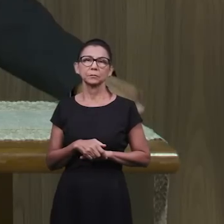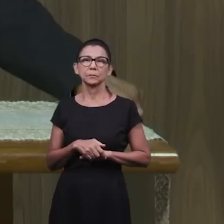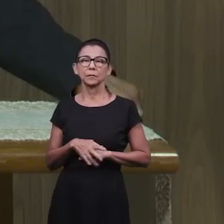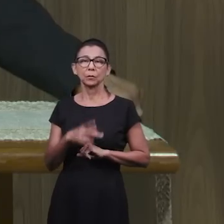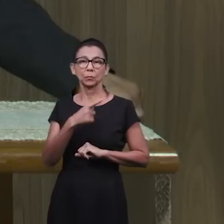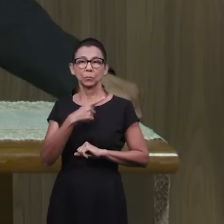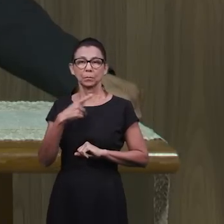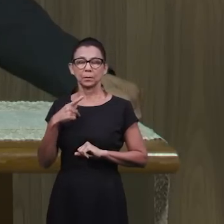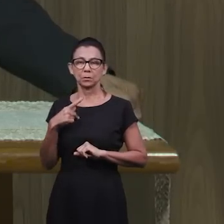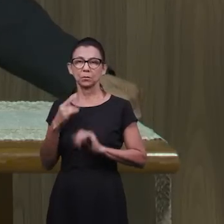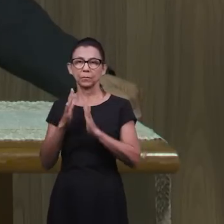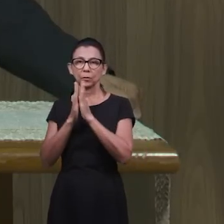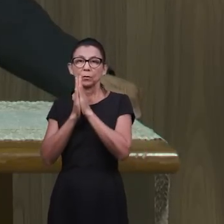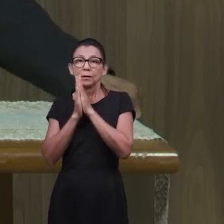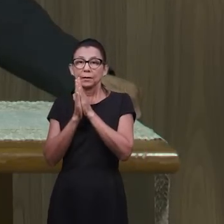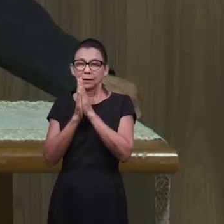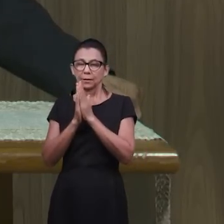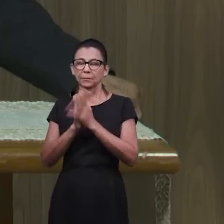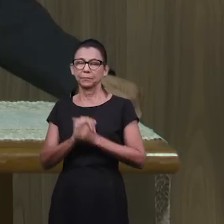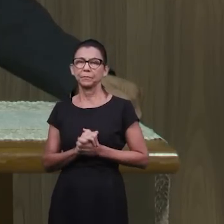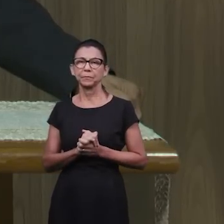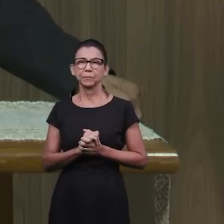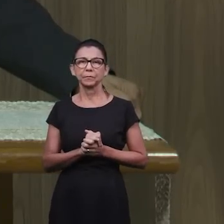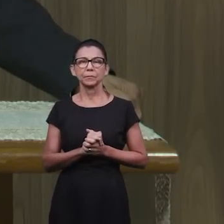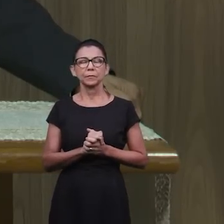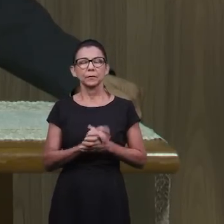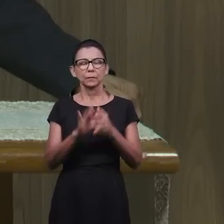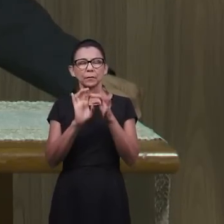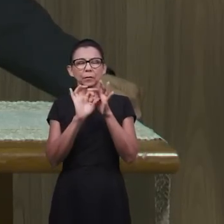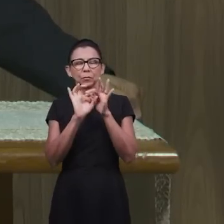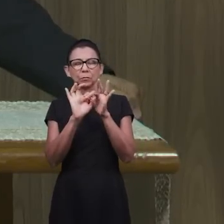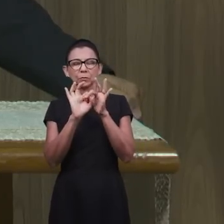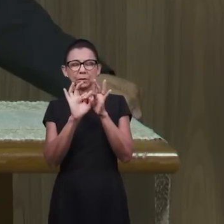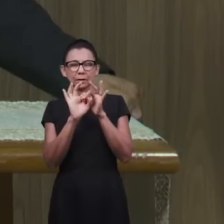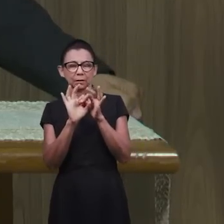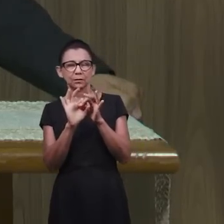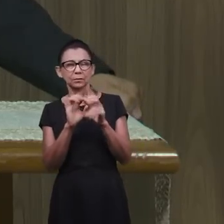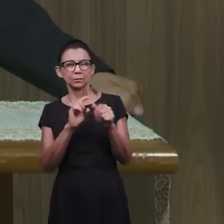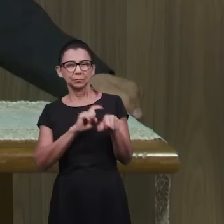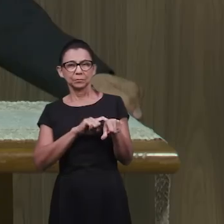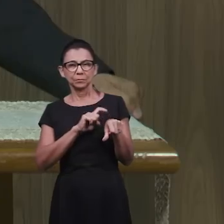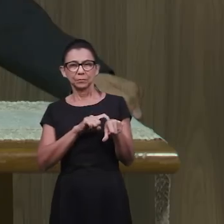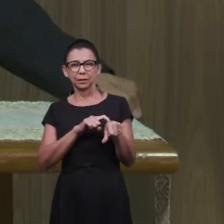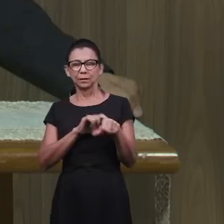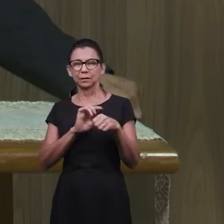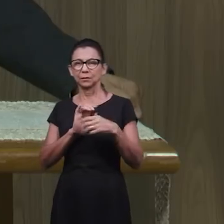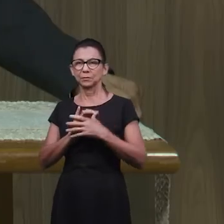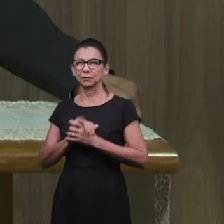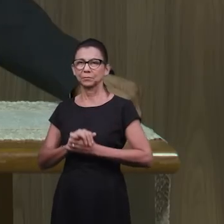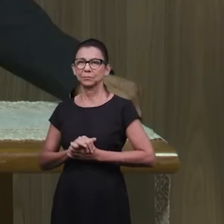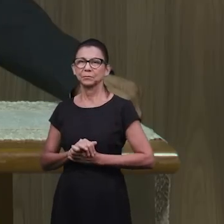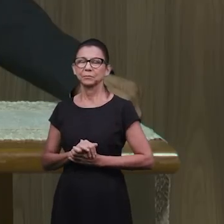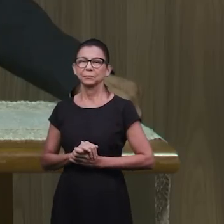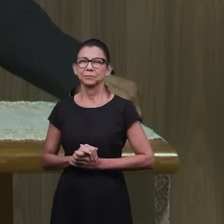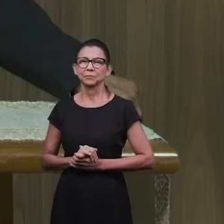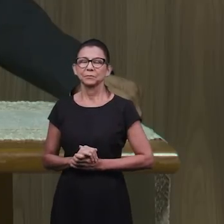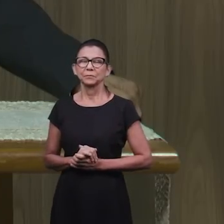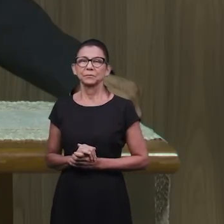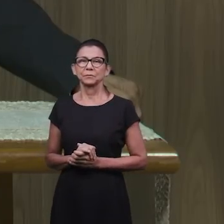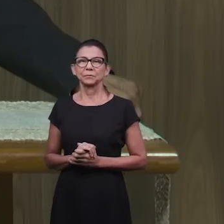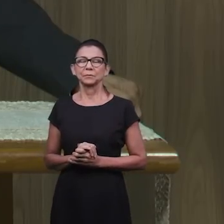pastor que fará uma oração ao Senhor. Participe junto, orando, fechando os teus olhos com esta